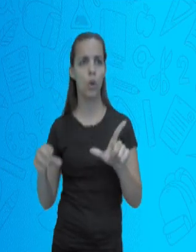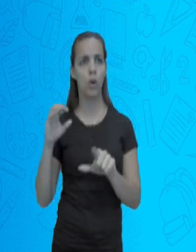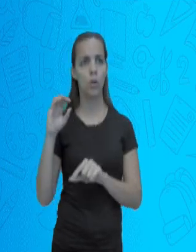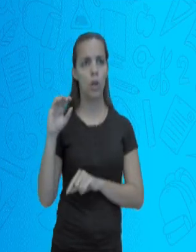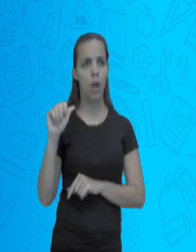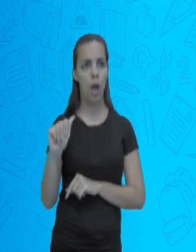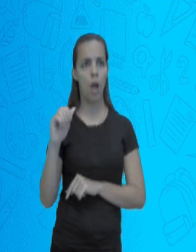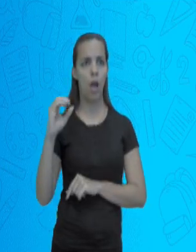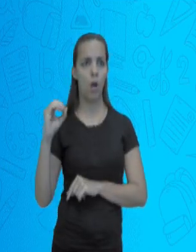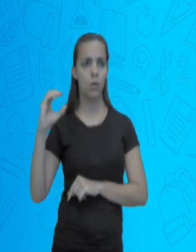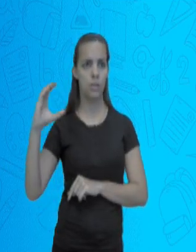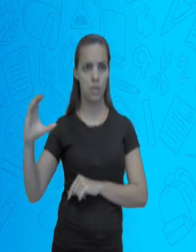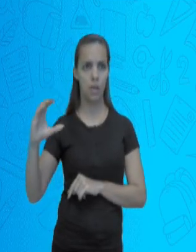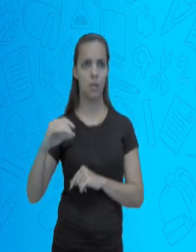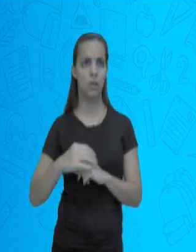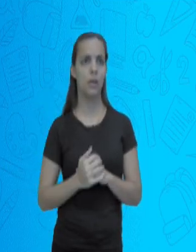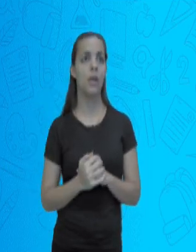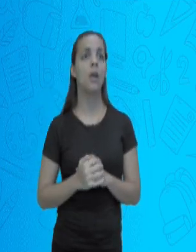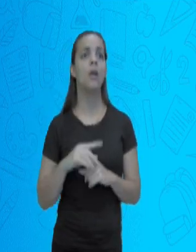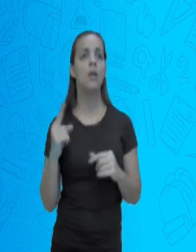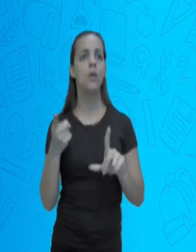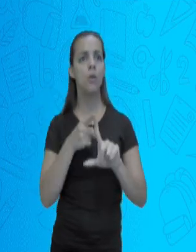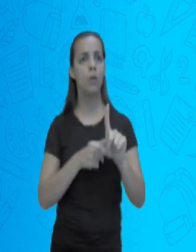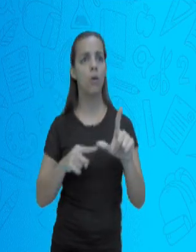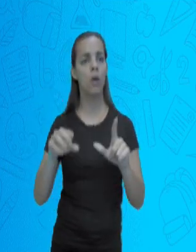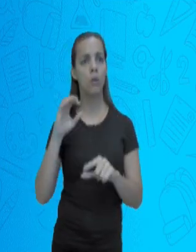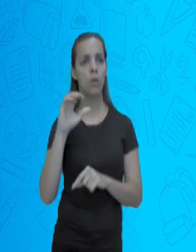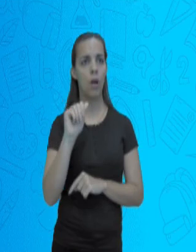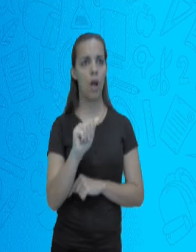ângulo AOB é raso.